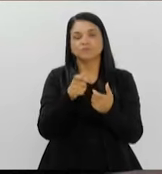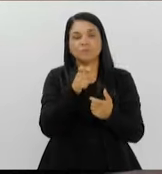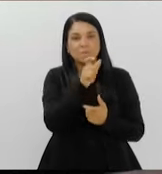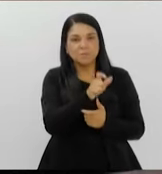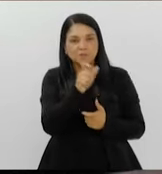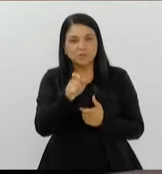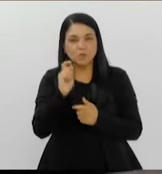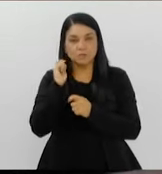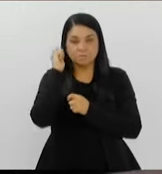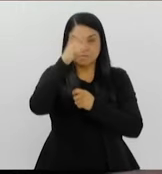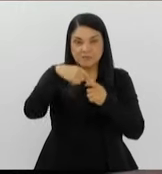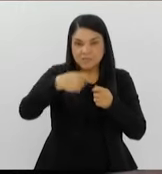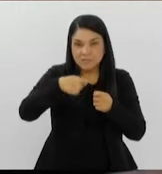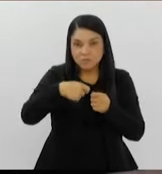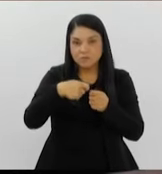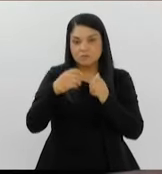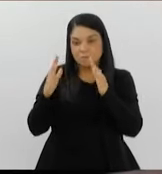locais,